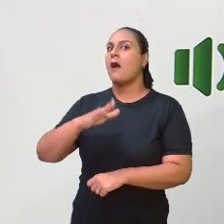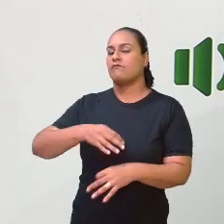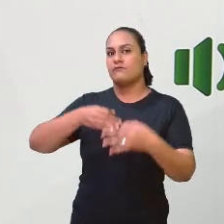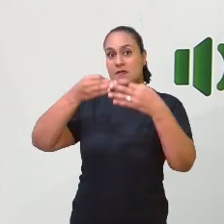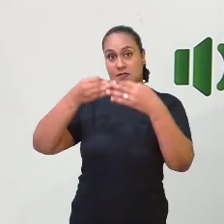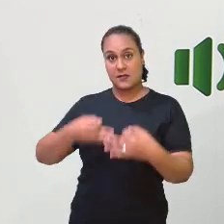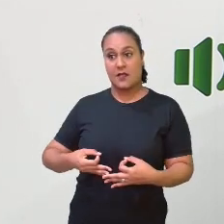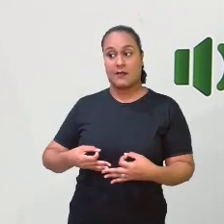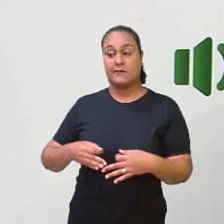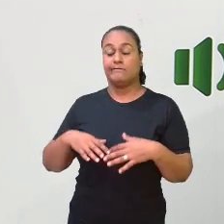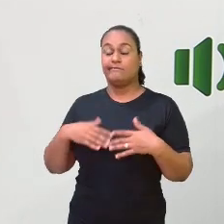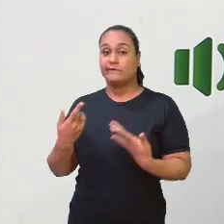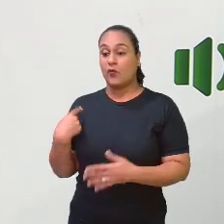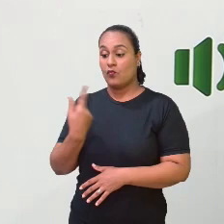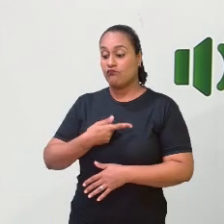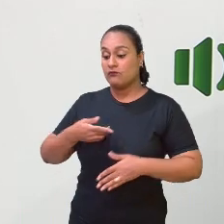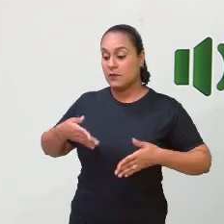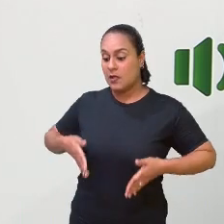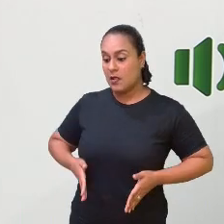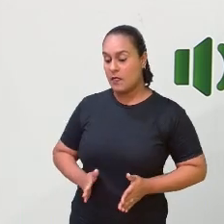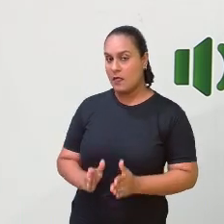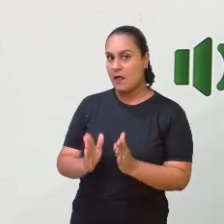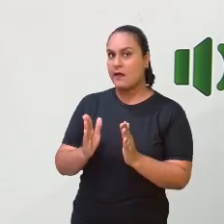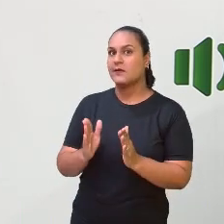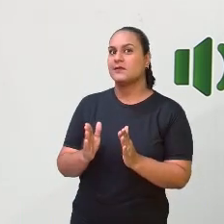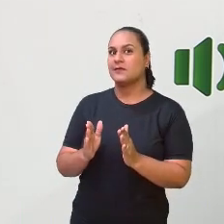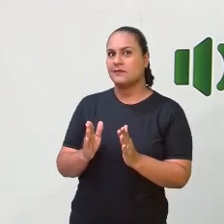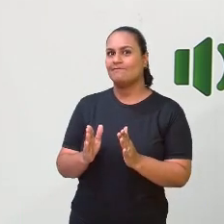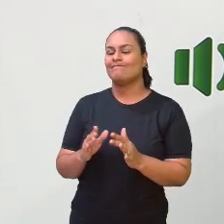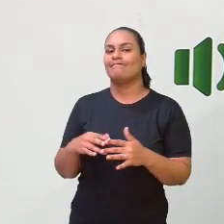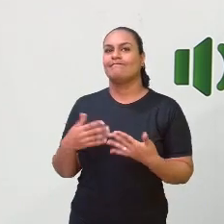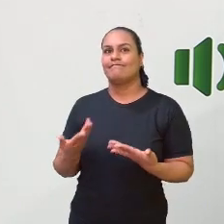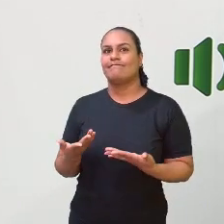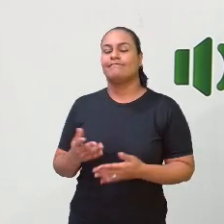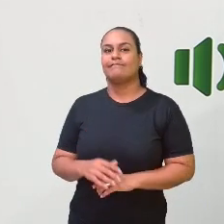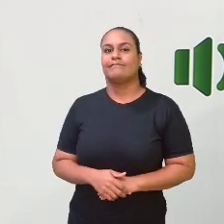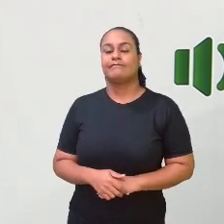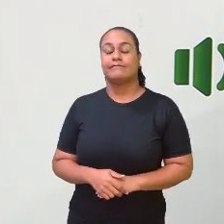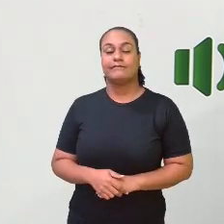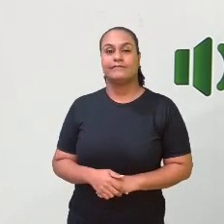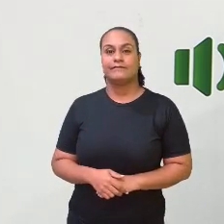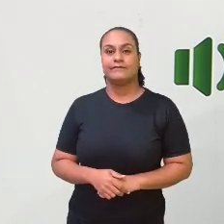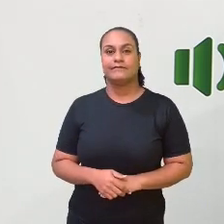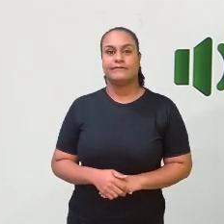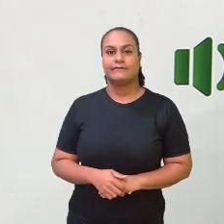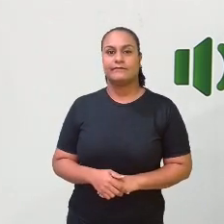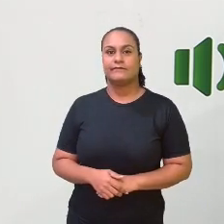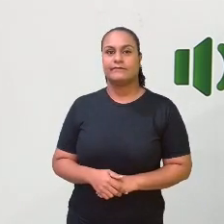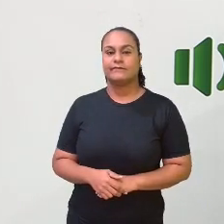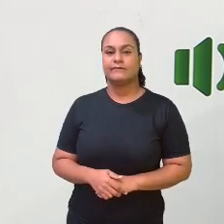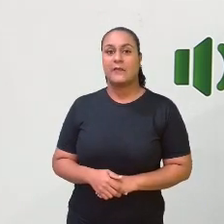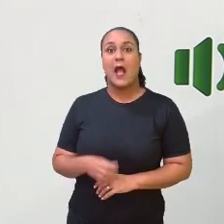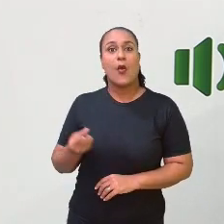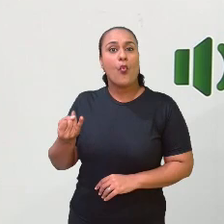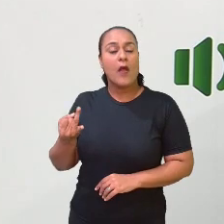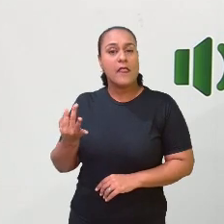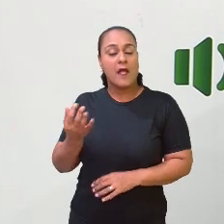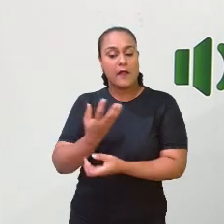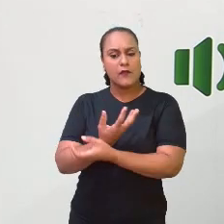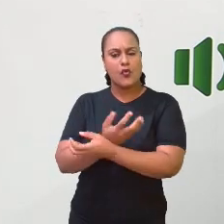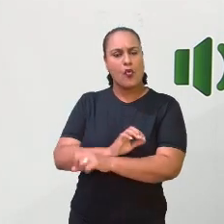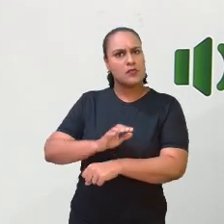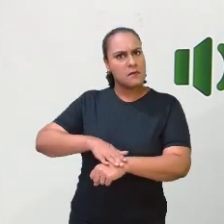correto. Quando a gente nasce, a faixa de ossos é bem maior. E o que é que